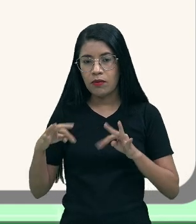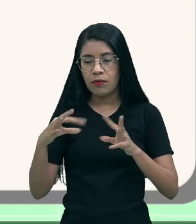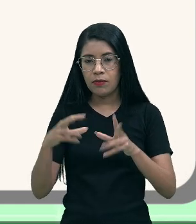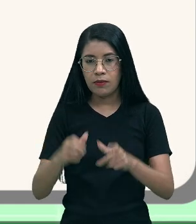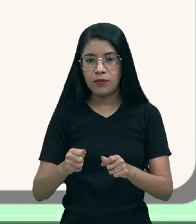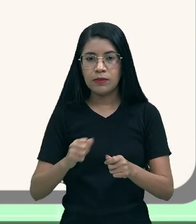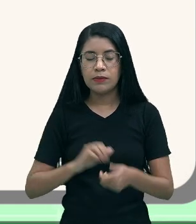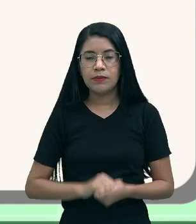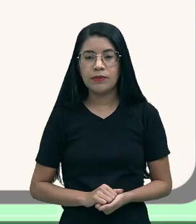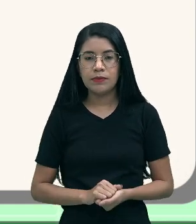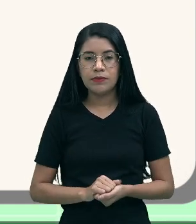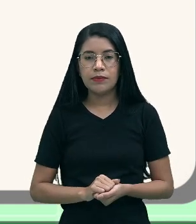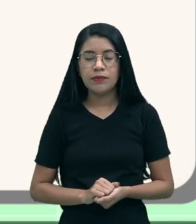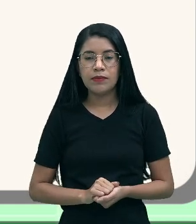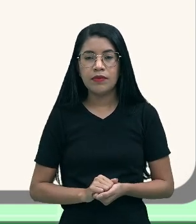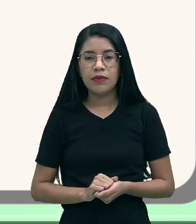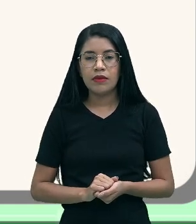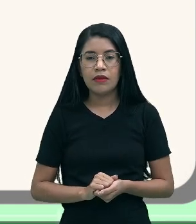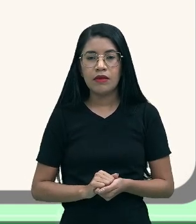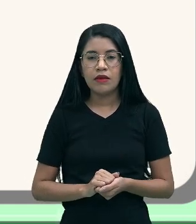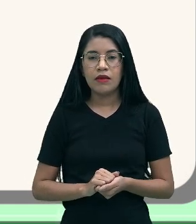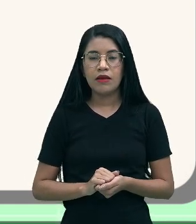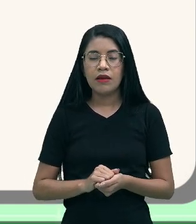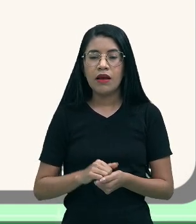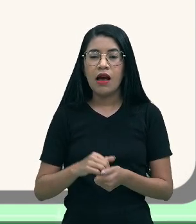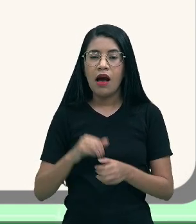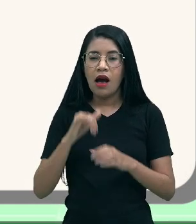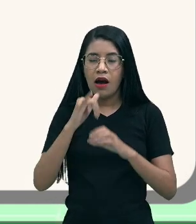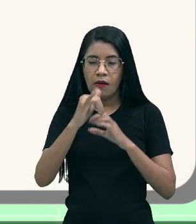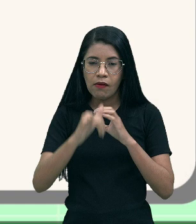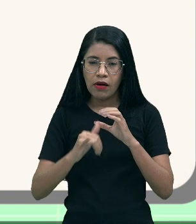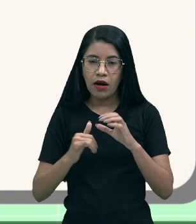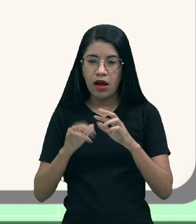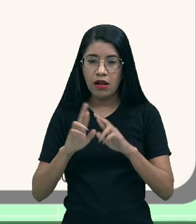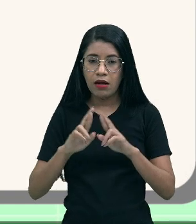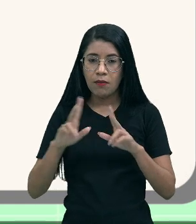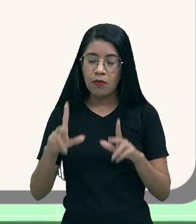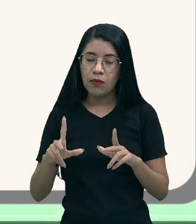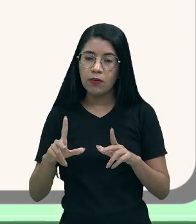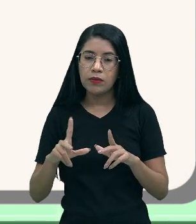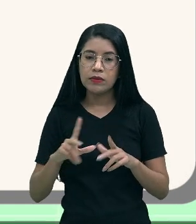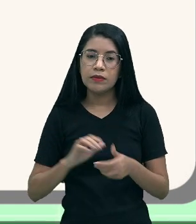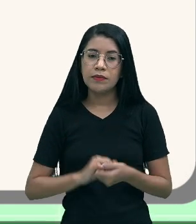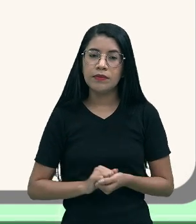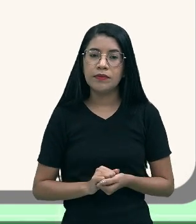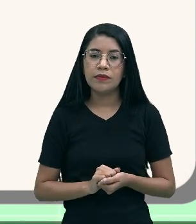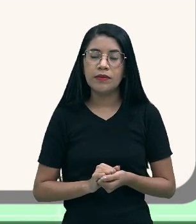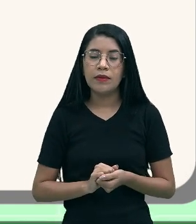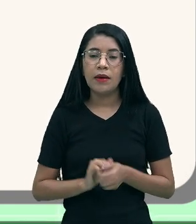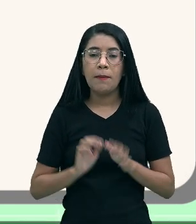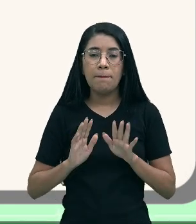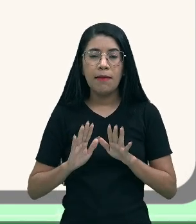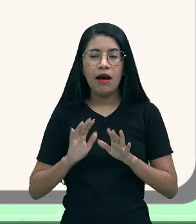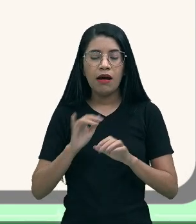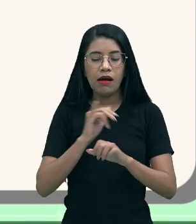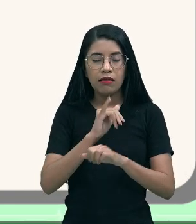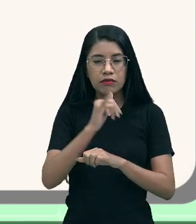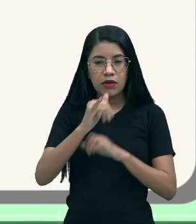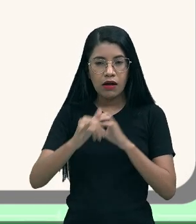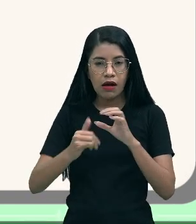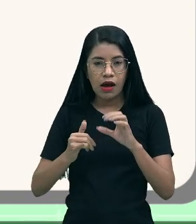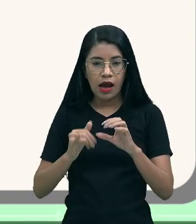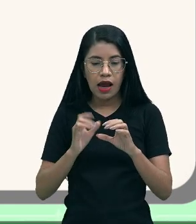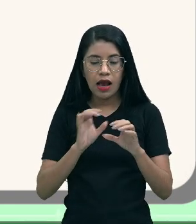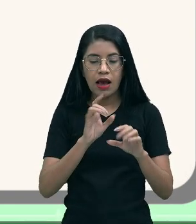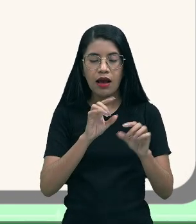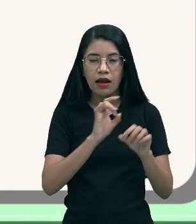associação. A corrente elétrica sofre uma redução em sua intensidade, no entanto, a corrente elétrica que percorre cada resistor